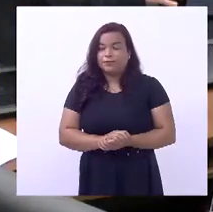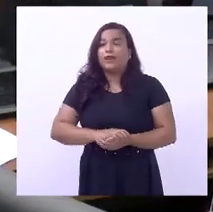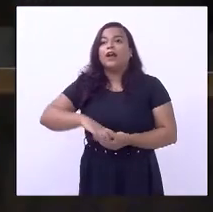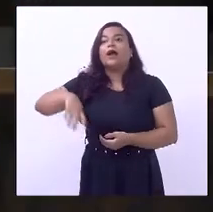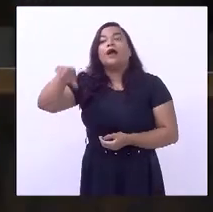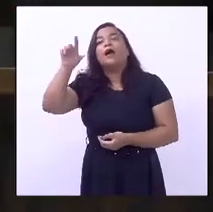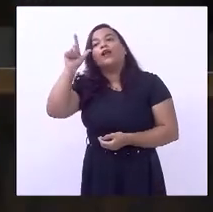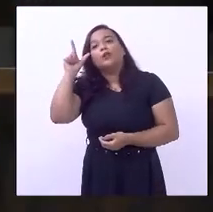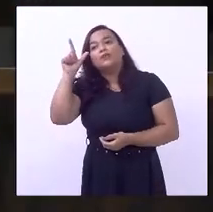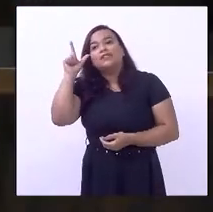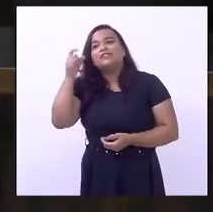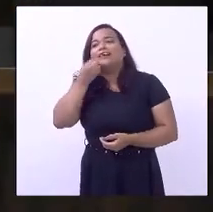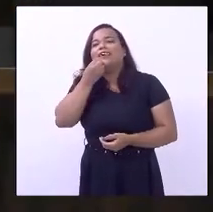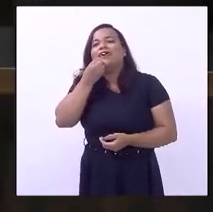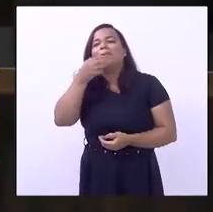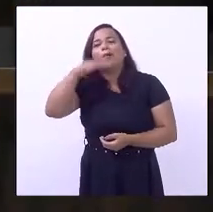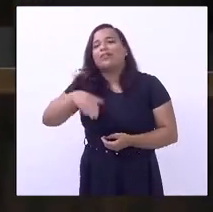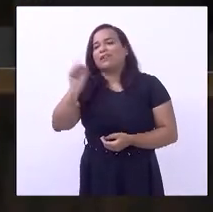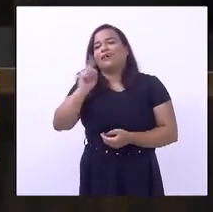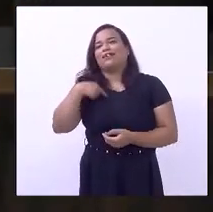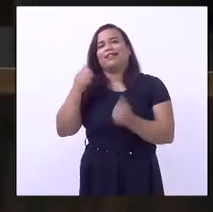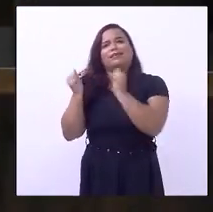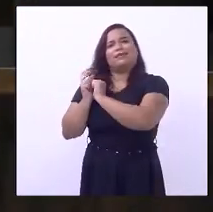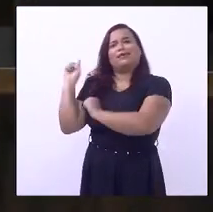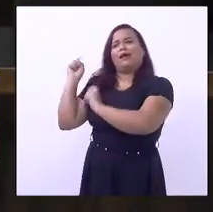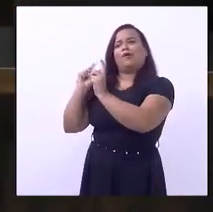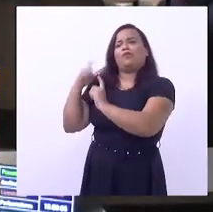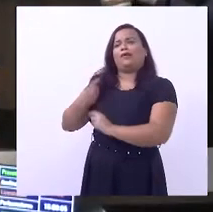Lucinha, não vou te dar boa tarde, você estava comigo até agora lá na reunião.